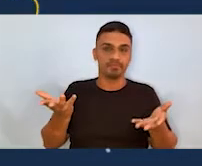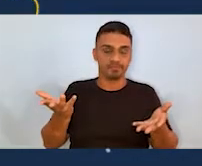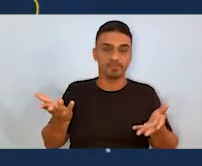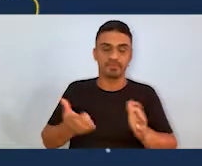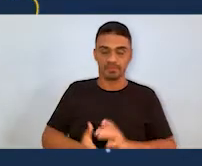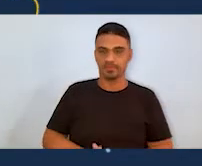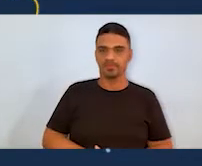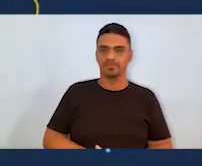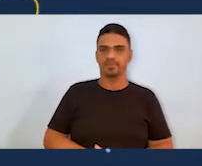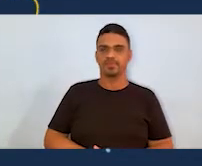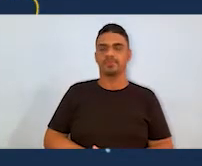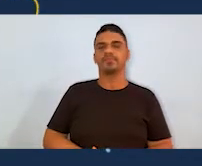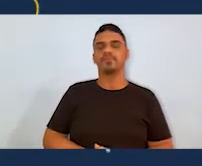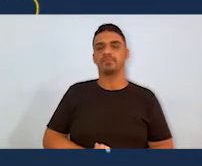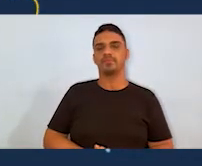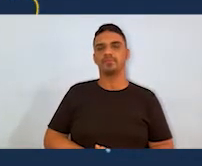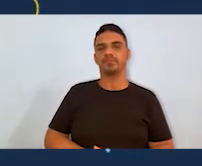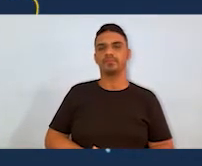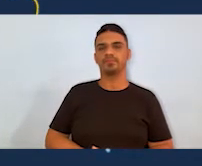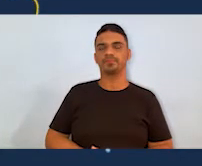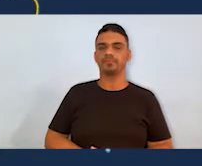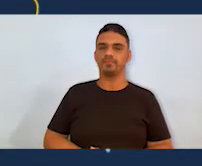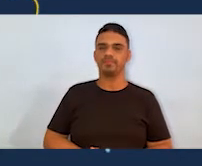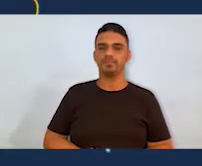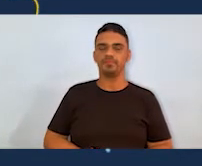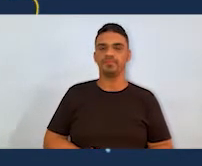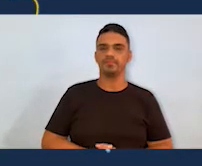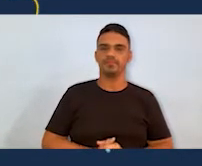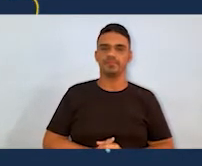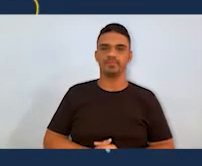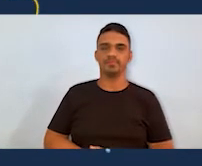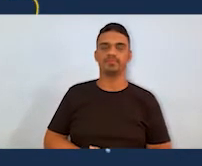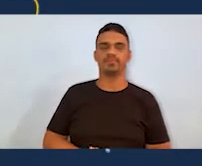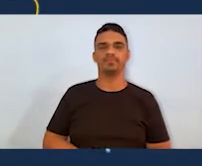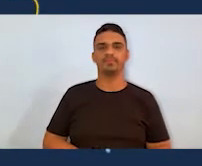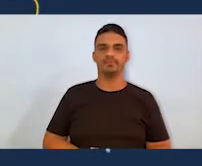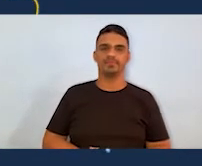deixa eu ver aqui se tem mais alguma coisa aqui.